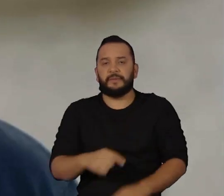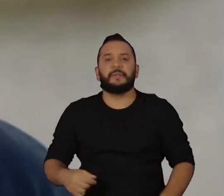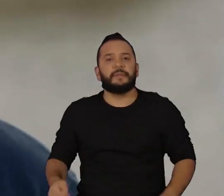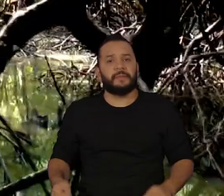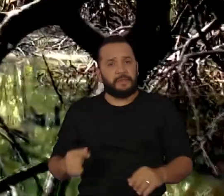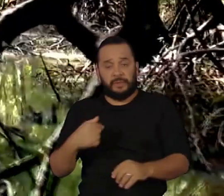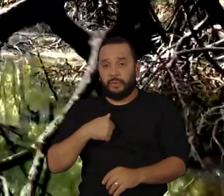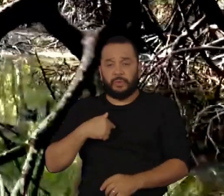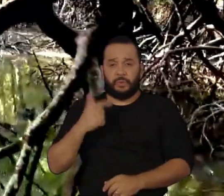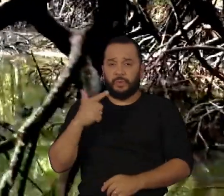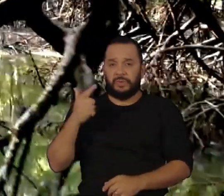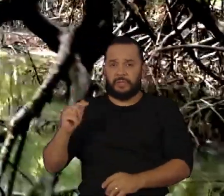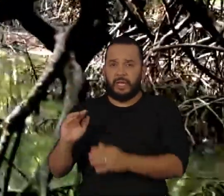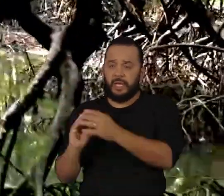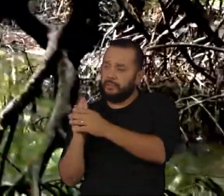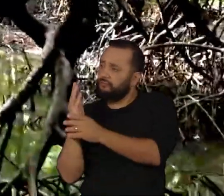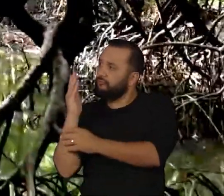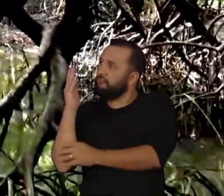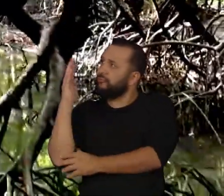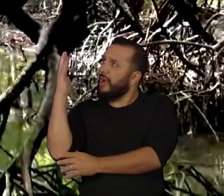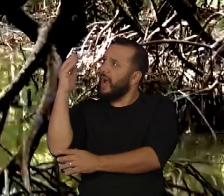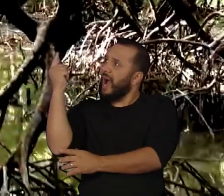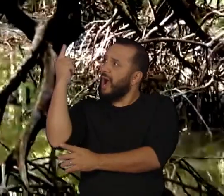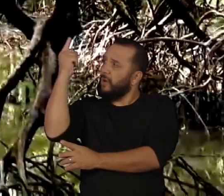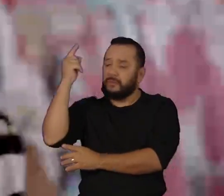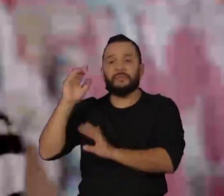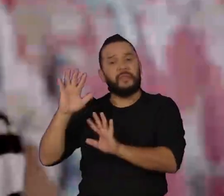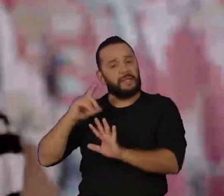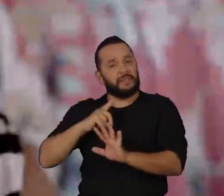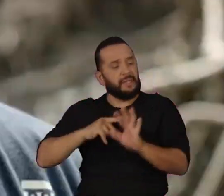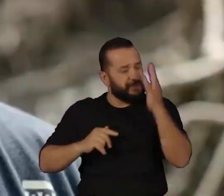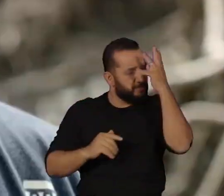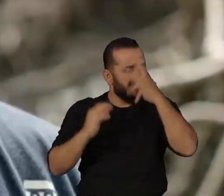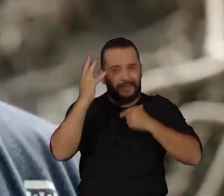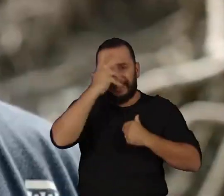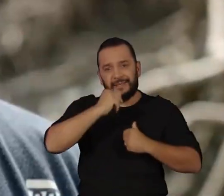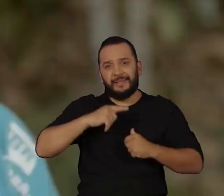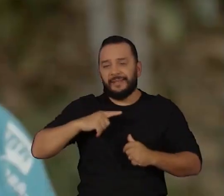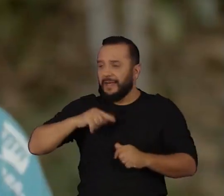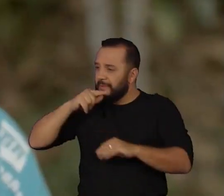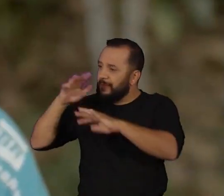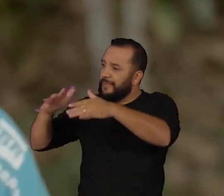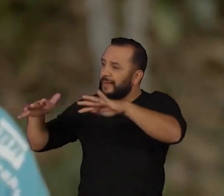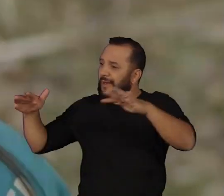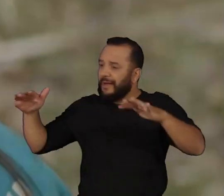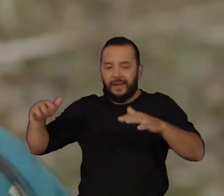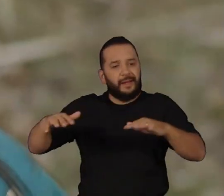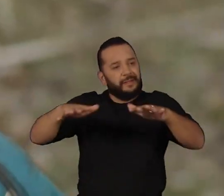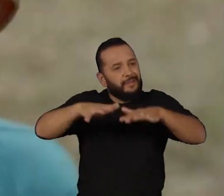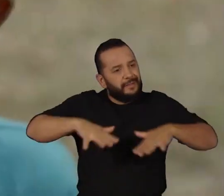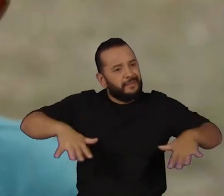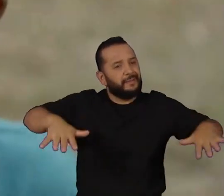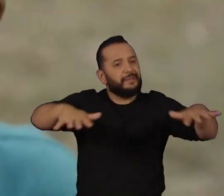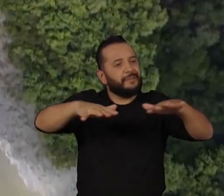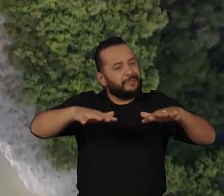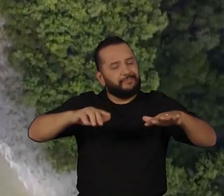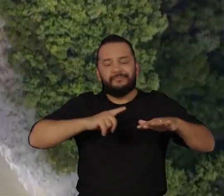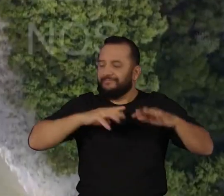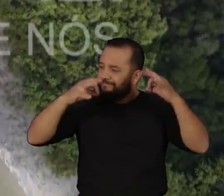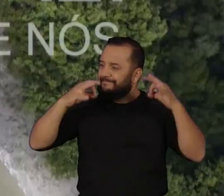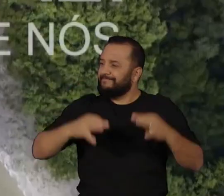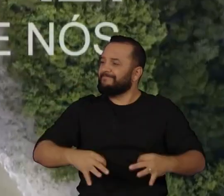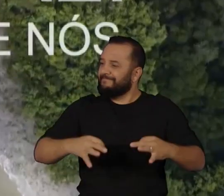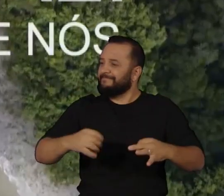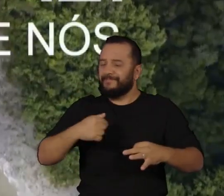palmeiras, mas contém muita beleza. Tem a praia, os campos e o mar que me dão uma certeza. Eu sou privilegiado, eu creio